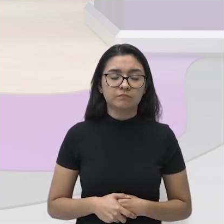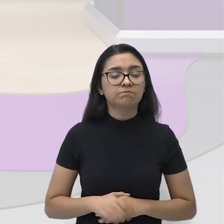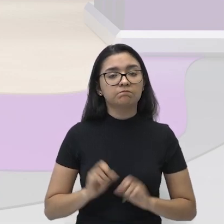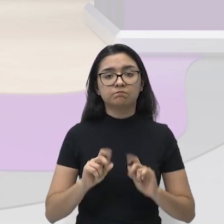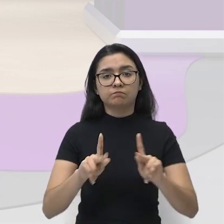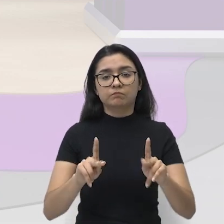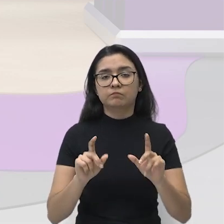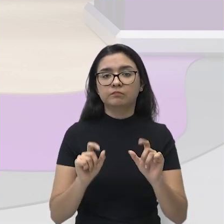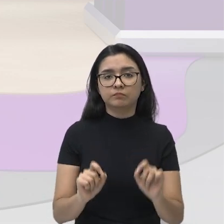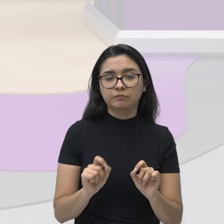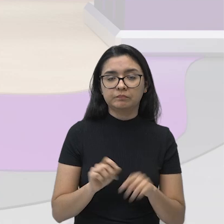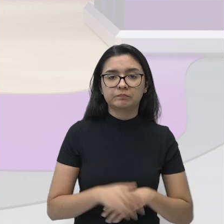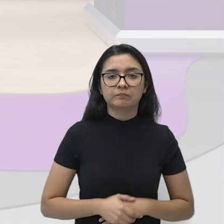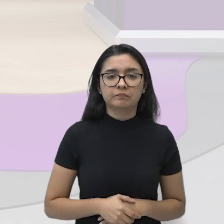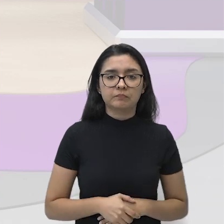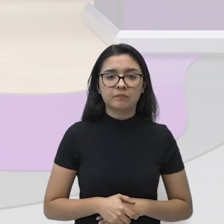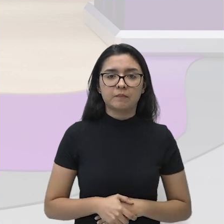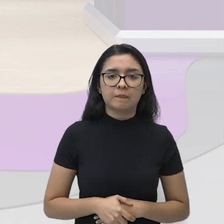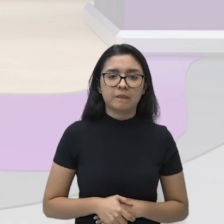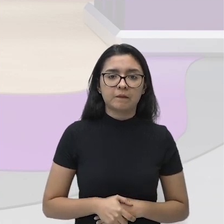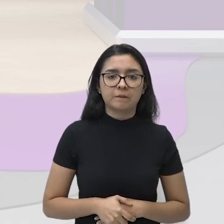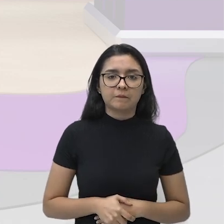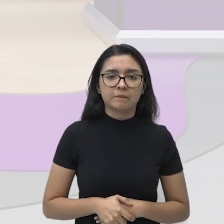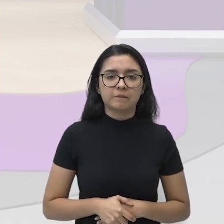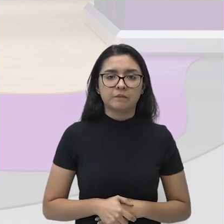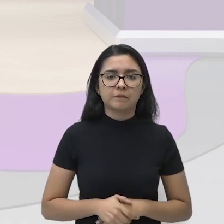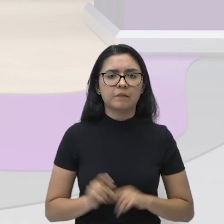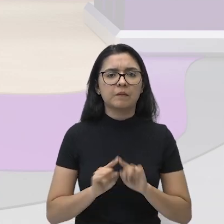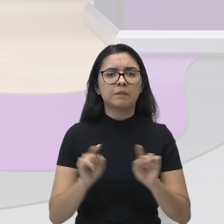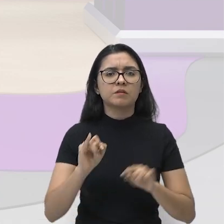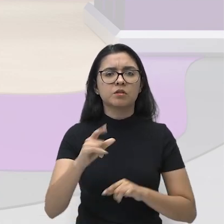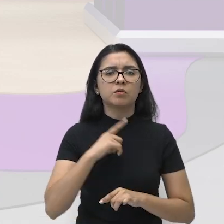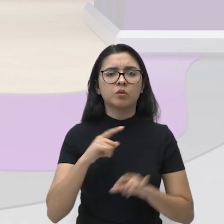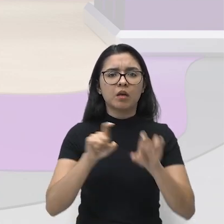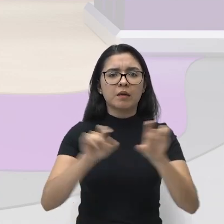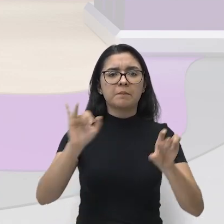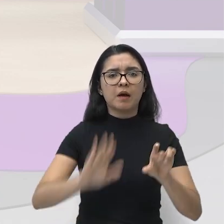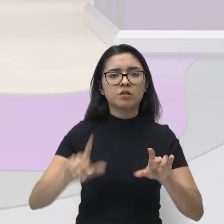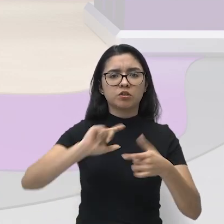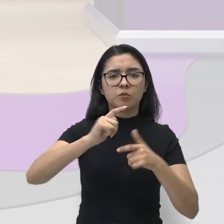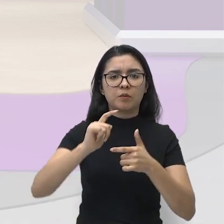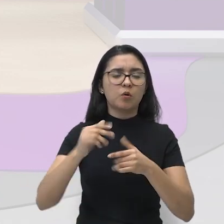Muito bem. Mas se eu não tiver a representação geométrica, como é que eu faço?